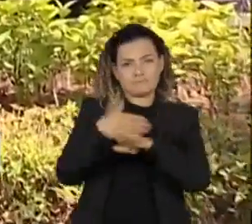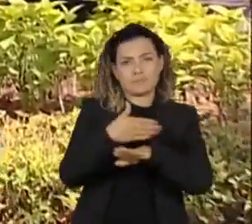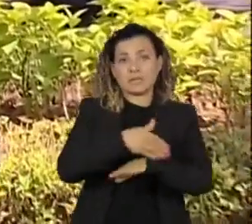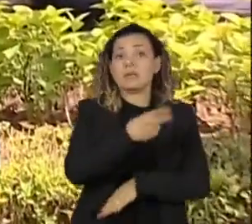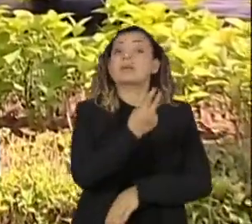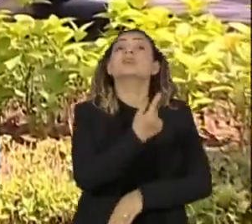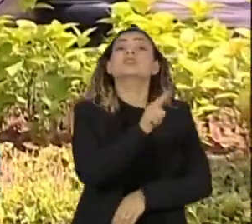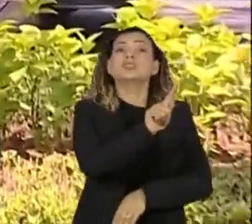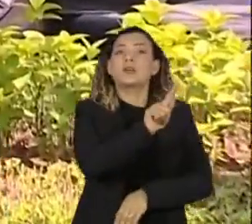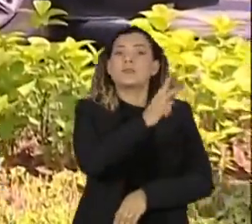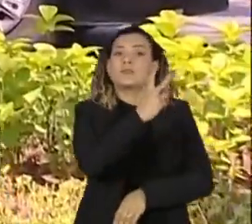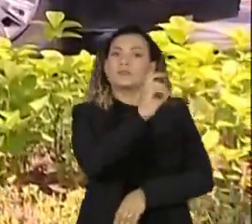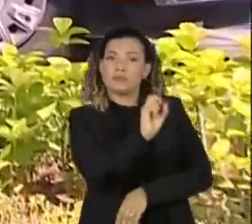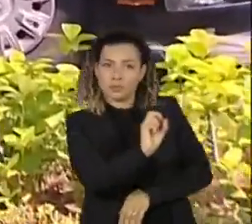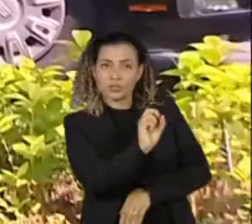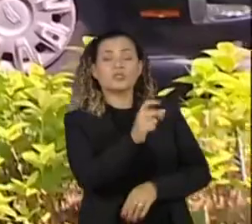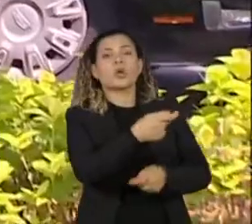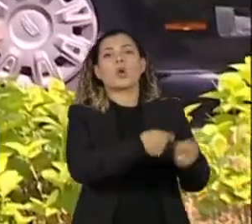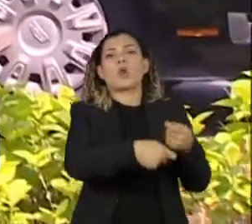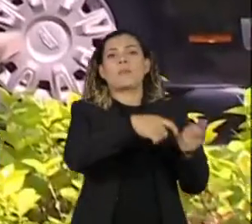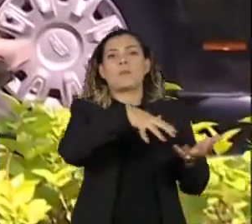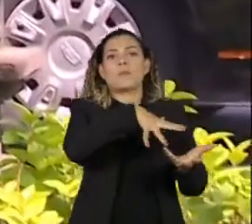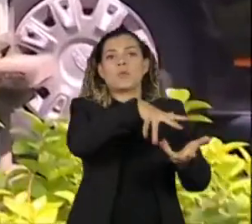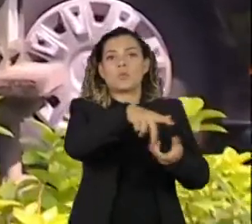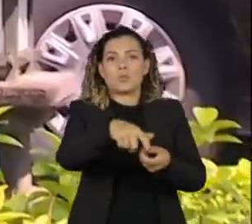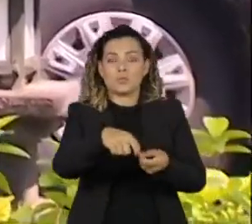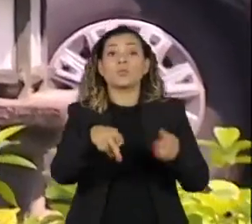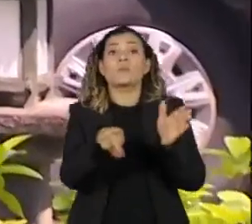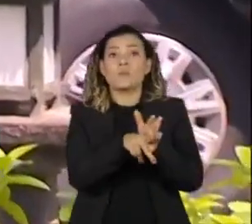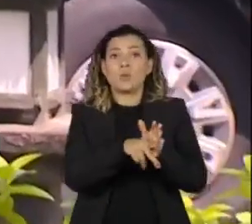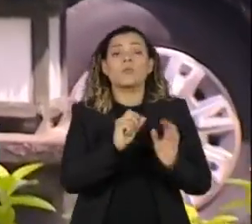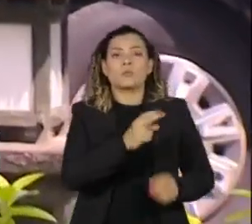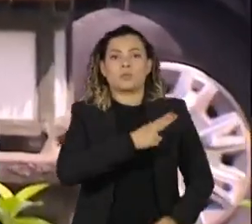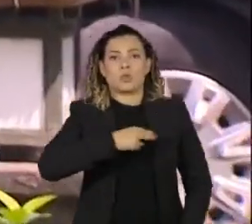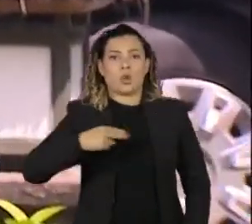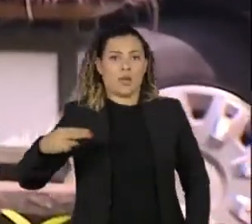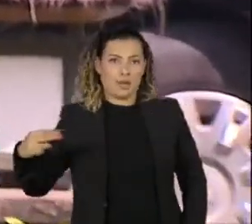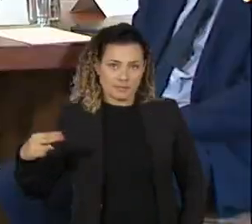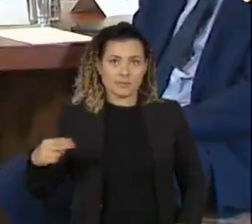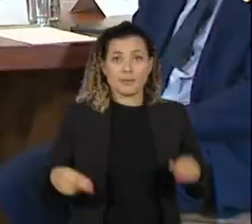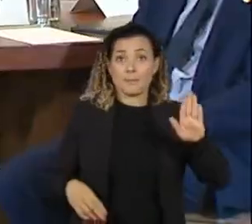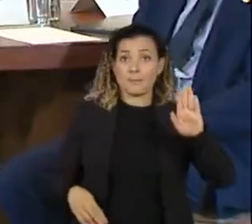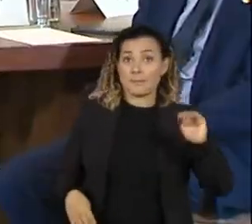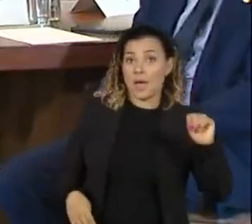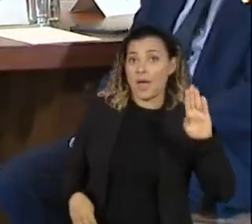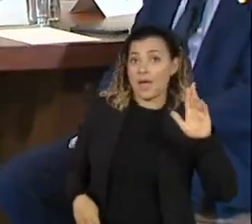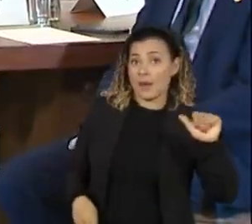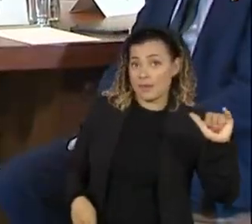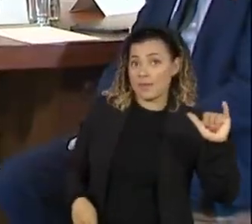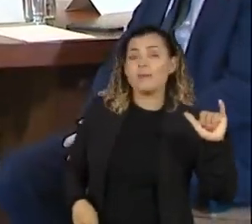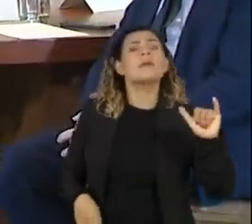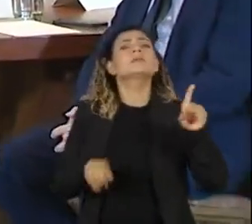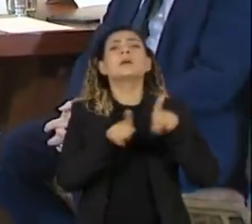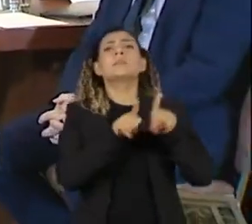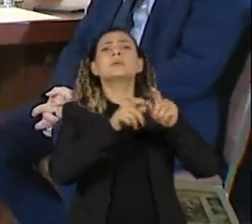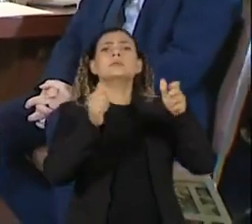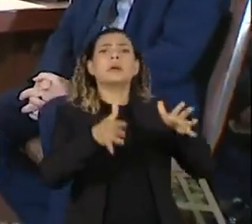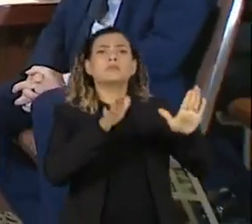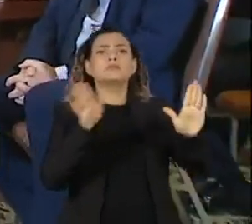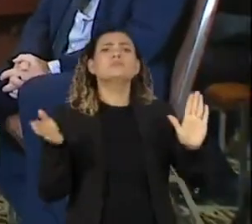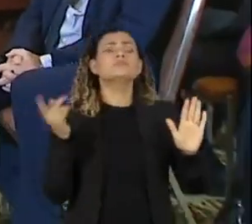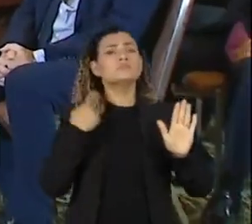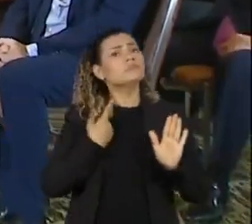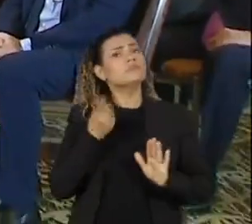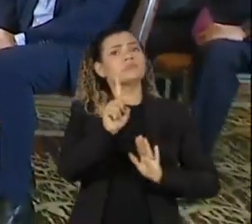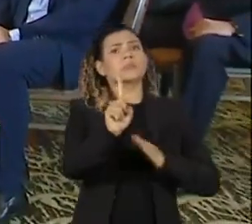o grupo das maiores economias do mundo em Bali na Indonésia já tinha vindo a público para acalmar os ânimos depois